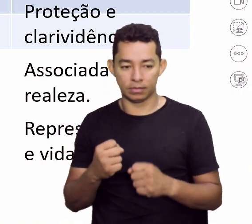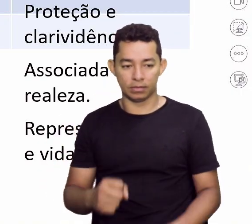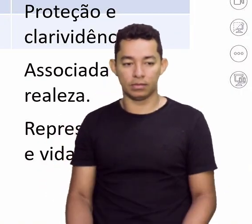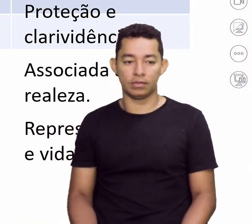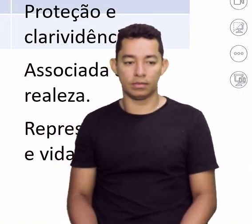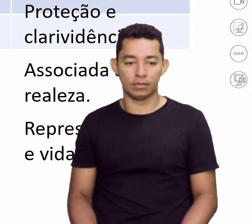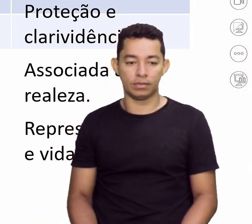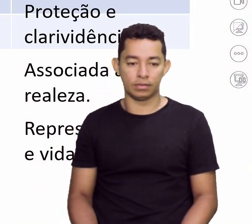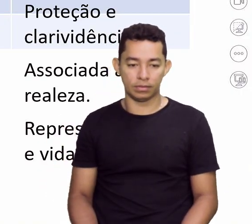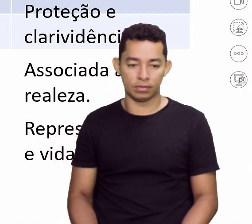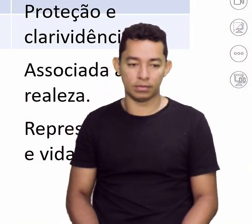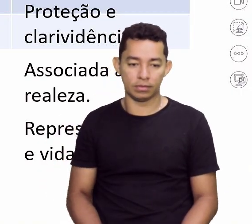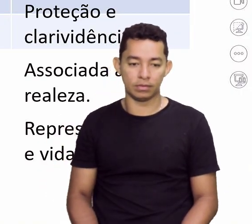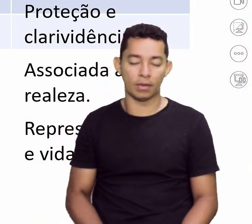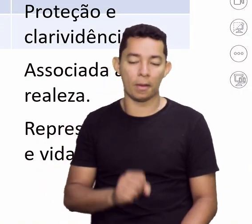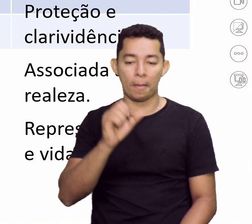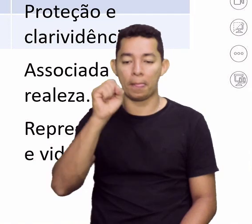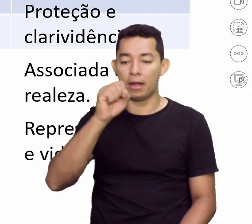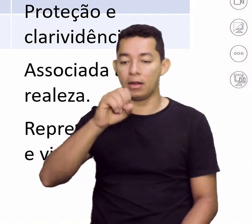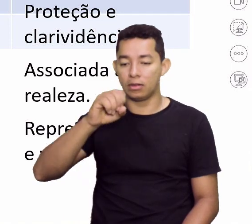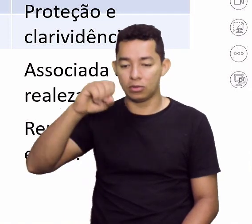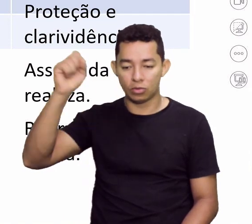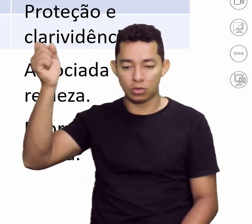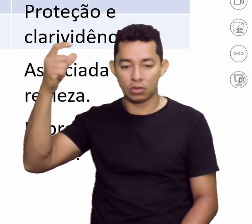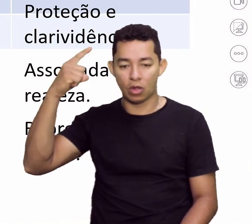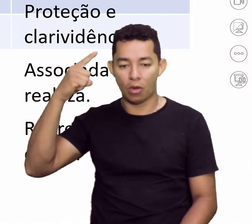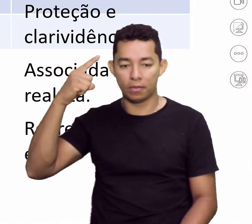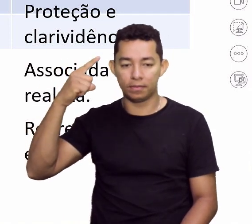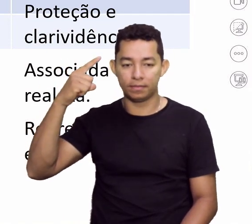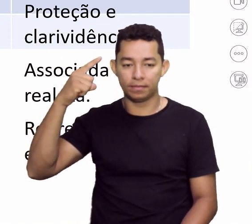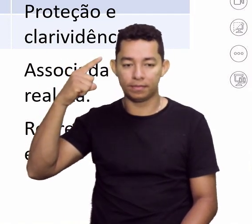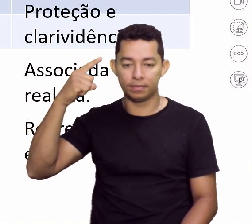desenhos aqui, tá? Para você